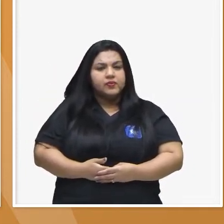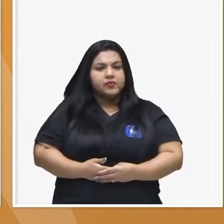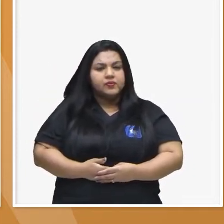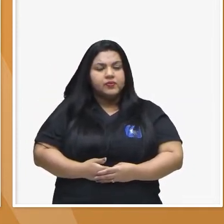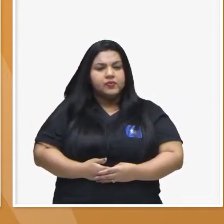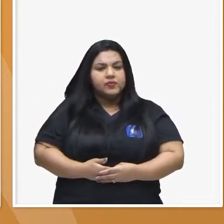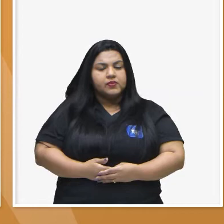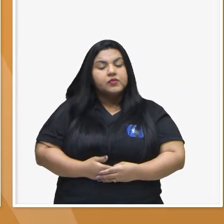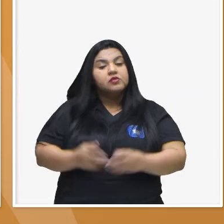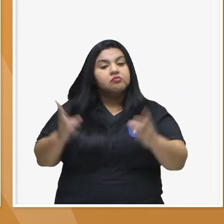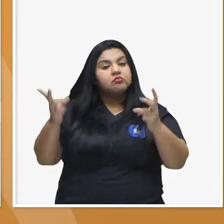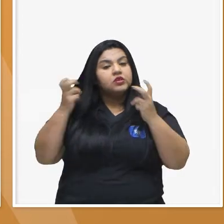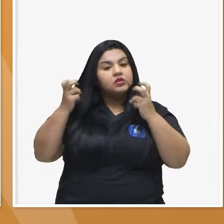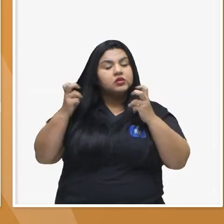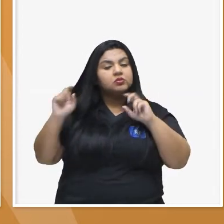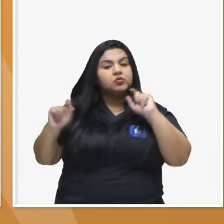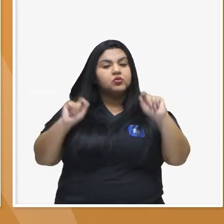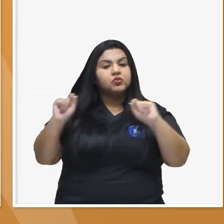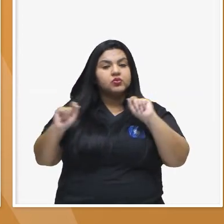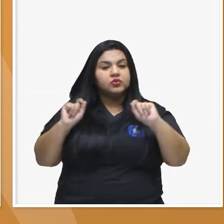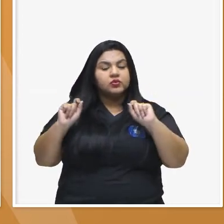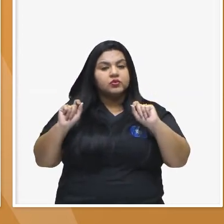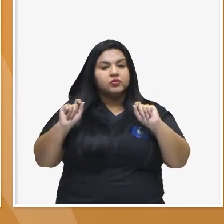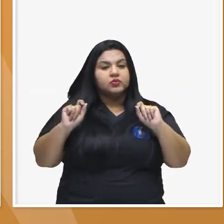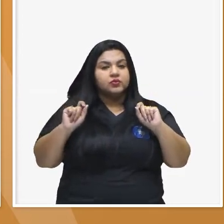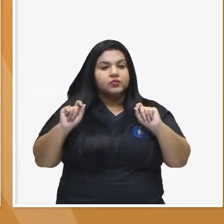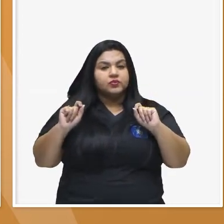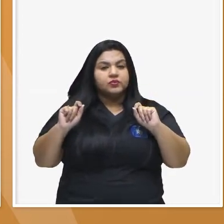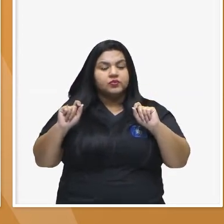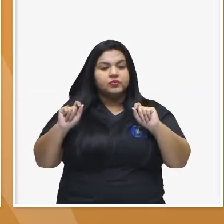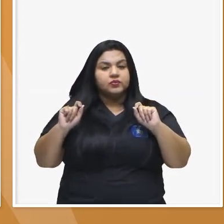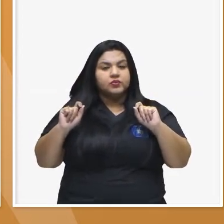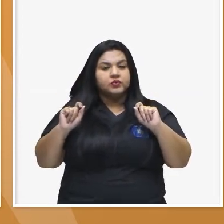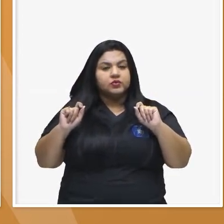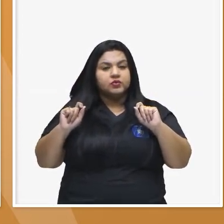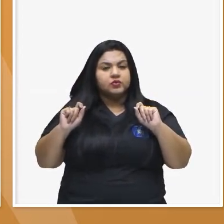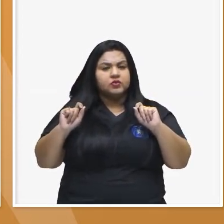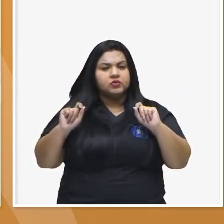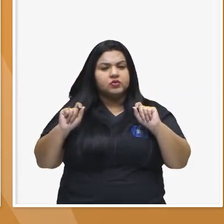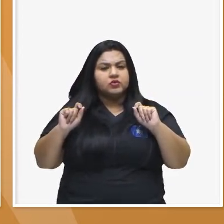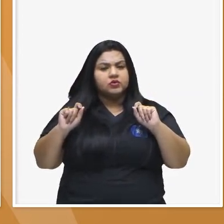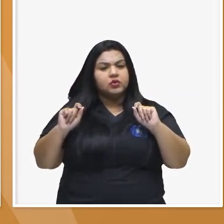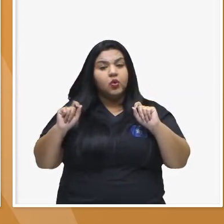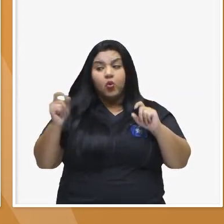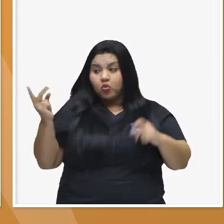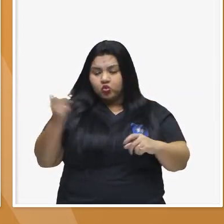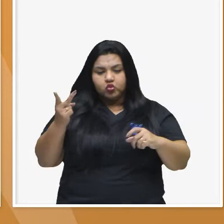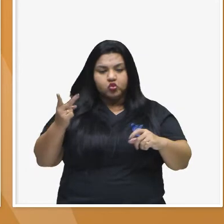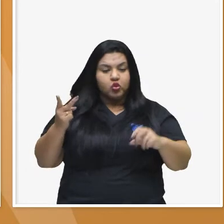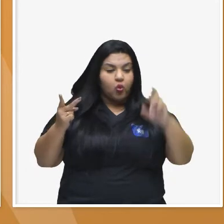você percebe aí, ó, que tá todo mundo aí acorrentado, né?